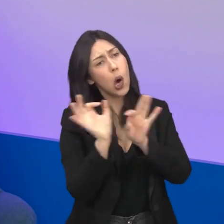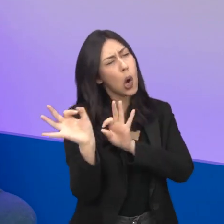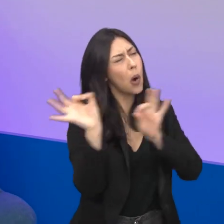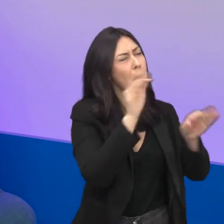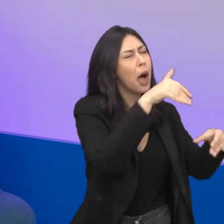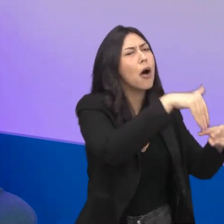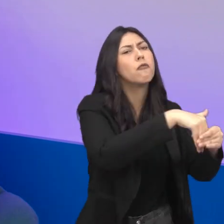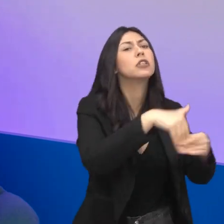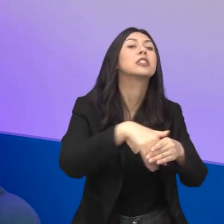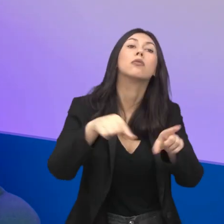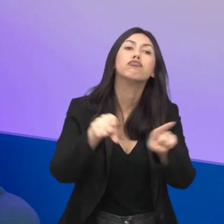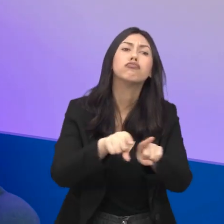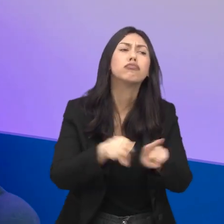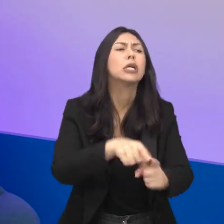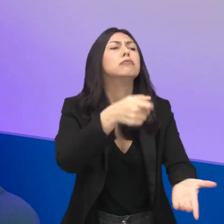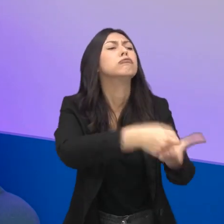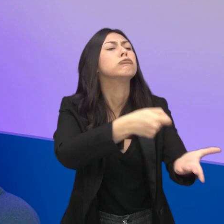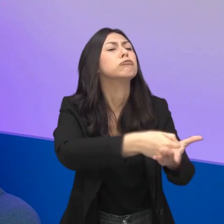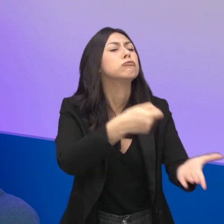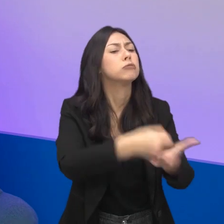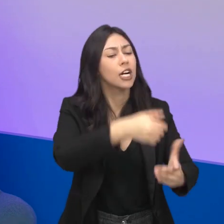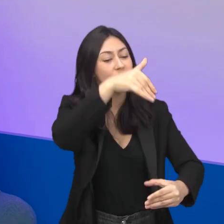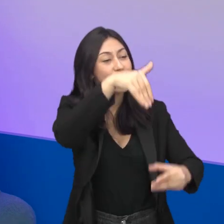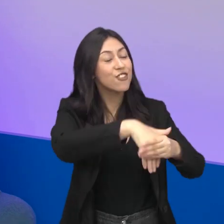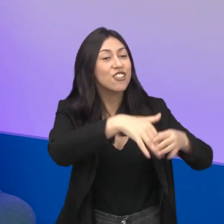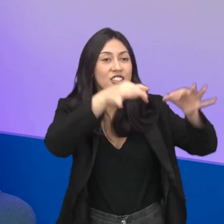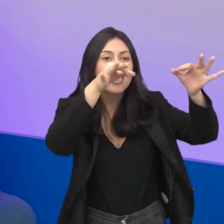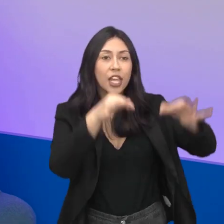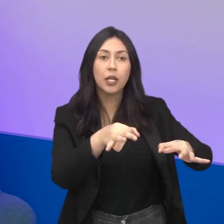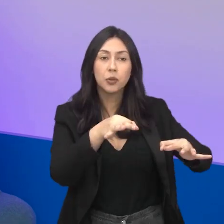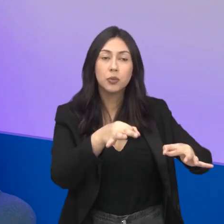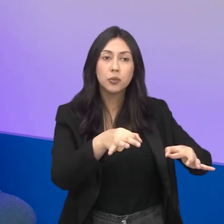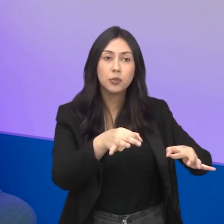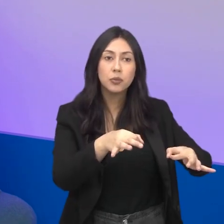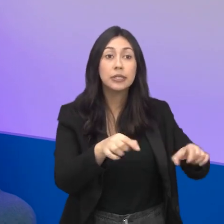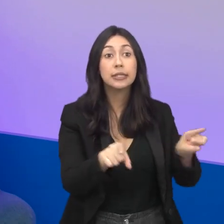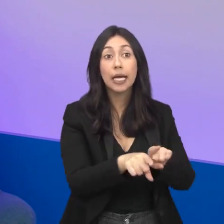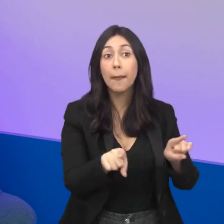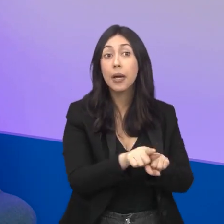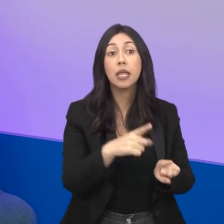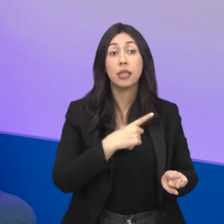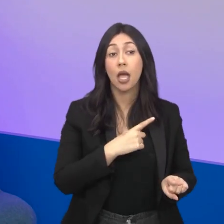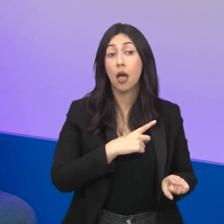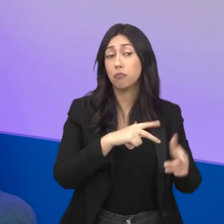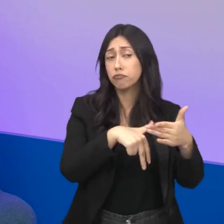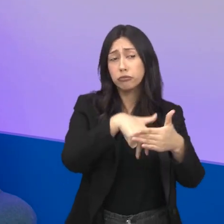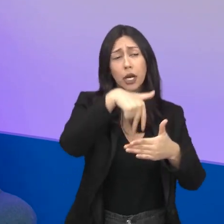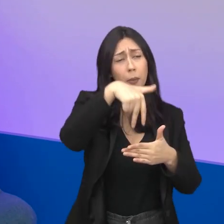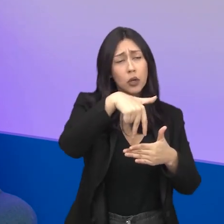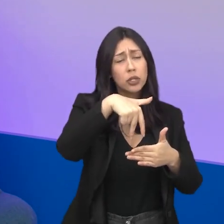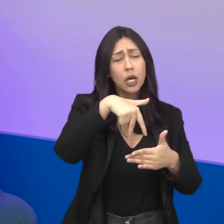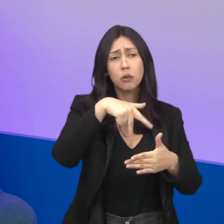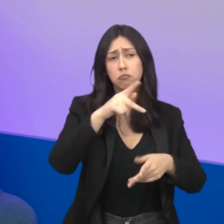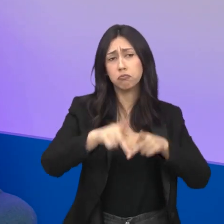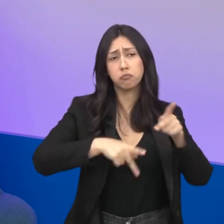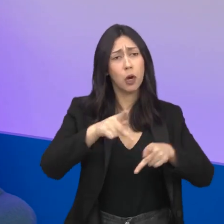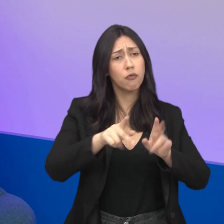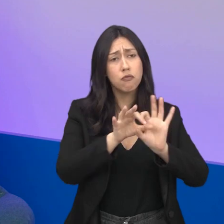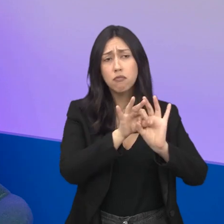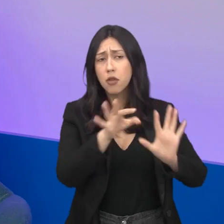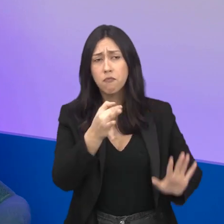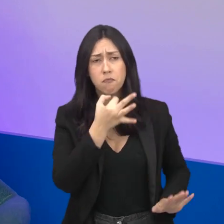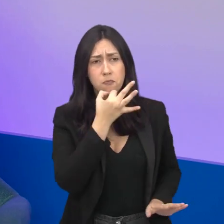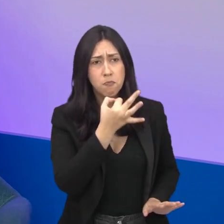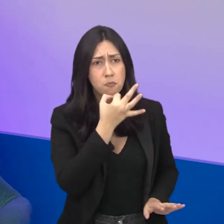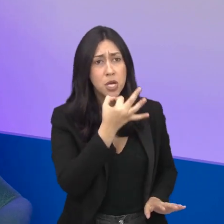acompanhar a votação e pressionar o seu vereador para que ele vote da forma como você quer. Também temos aqui a Tribuna Livre, que está presente no nosso